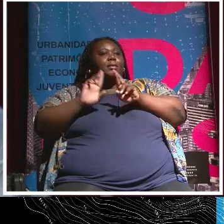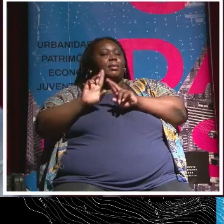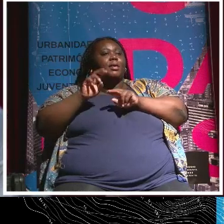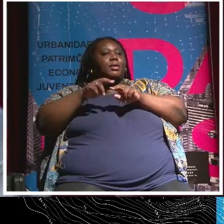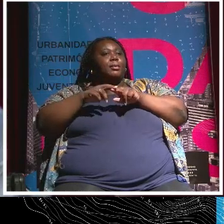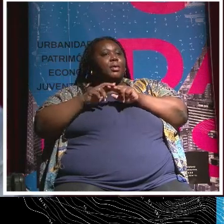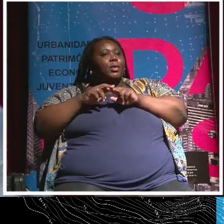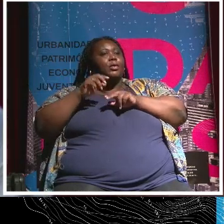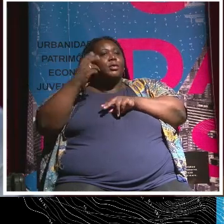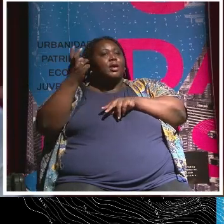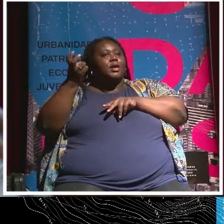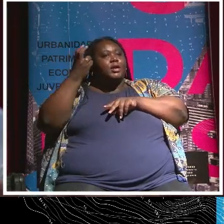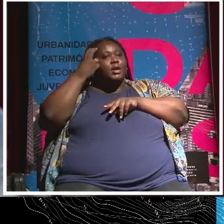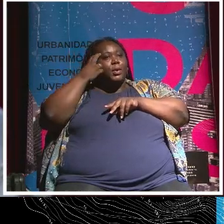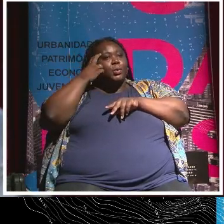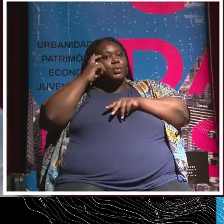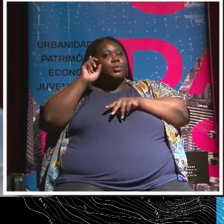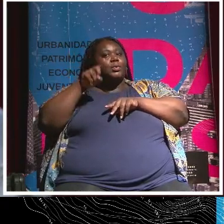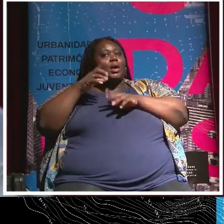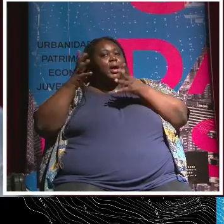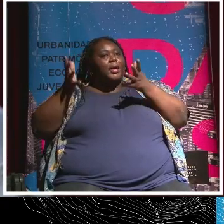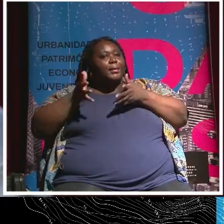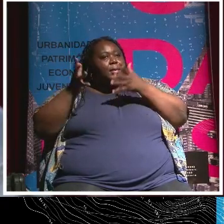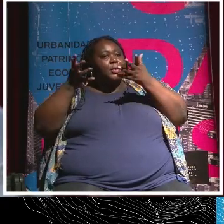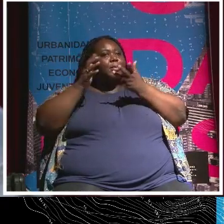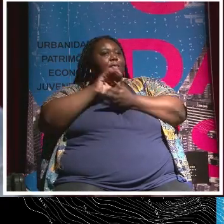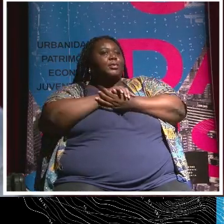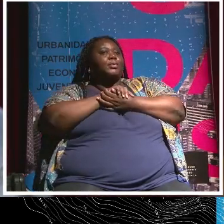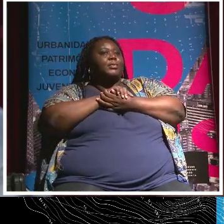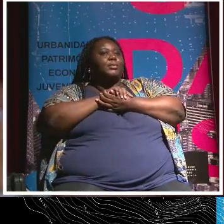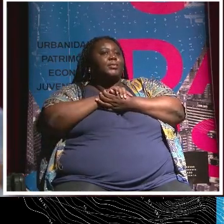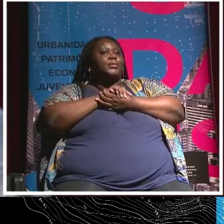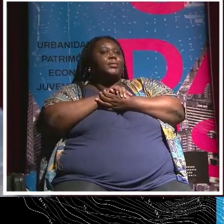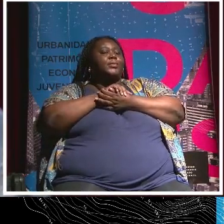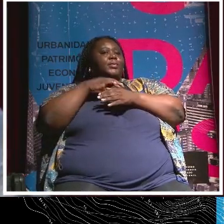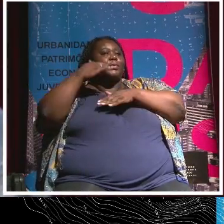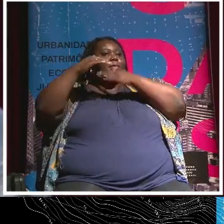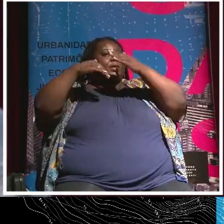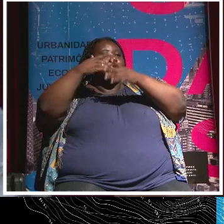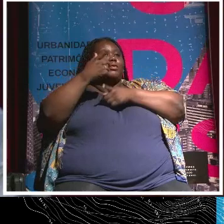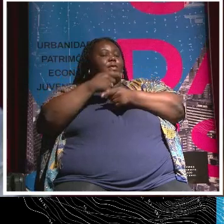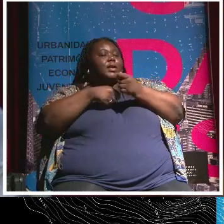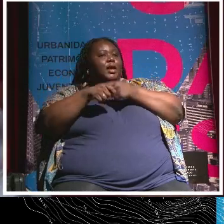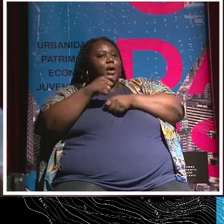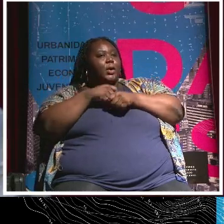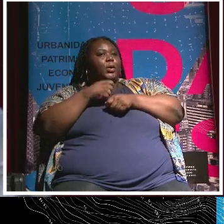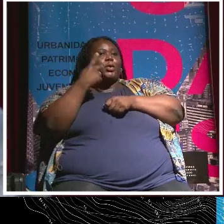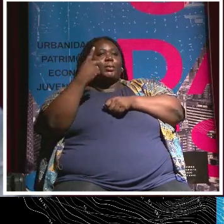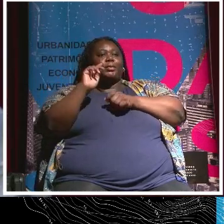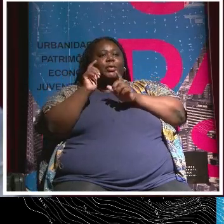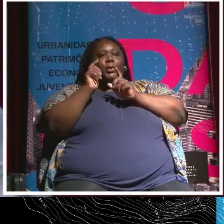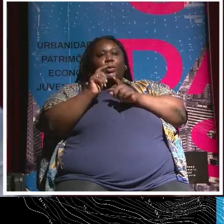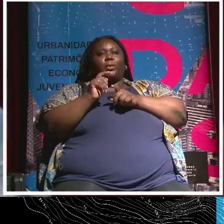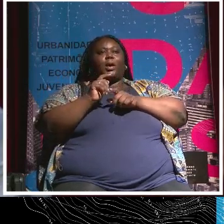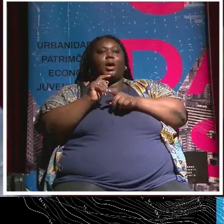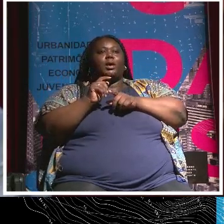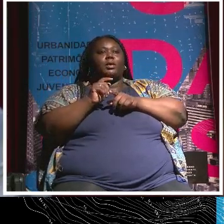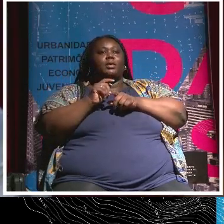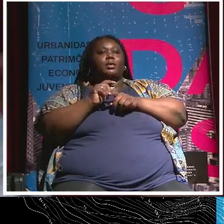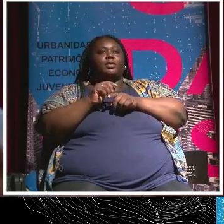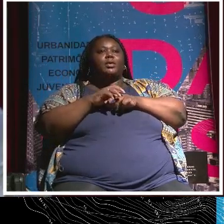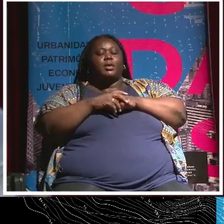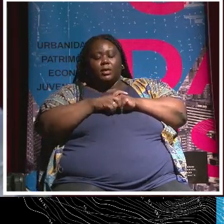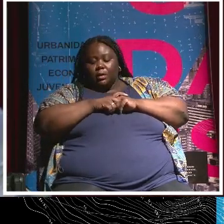da cultura, que é promotora de desenvolvimento econômico para o seu território, para o